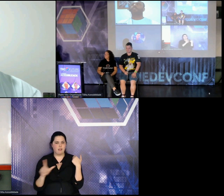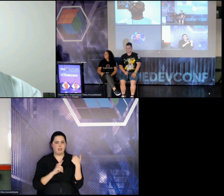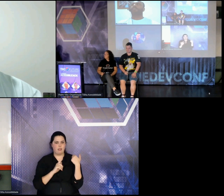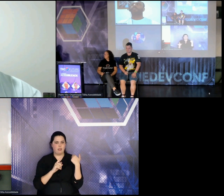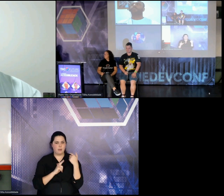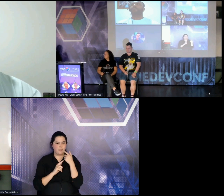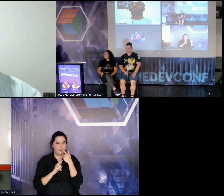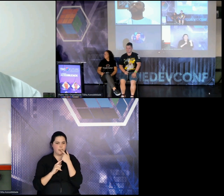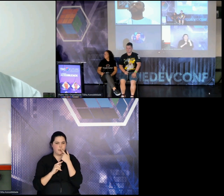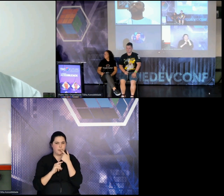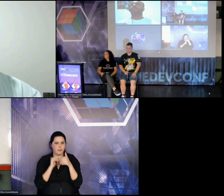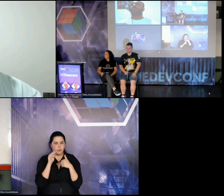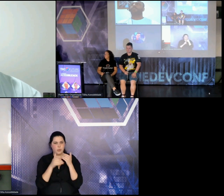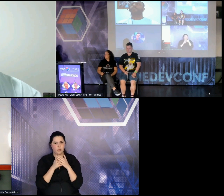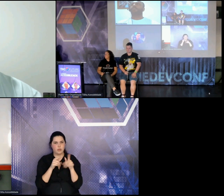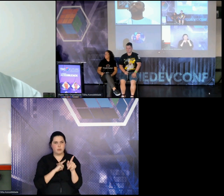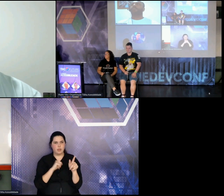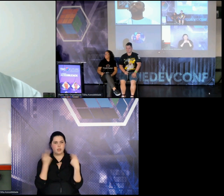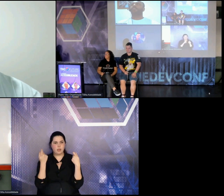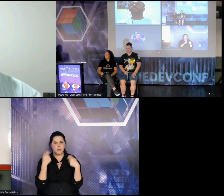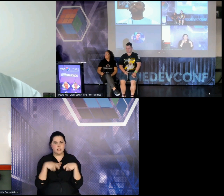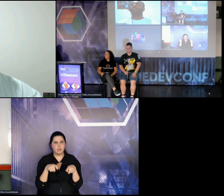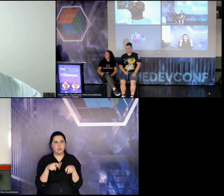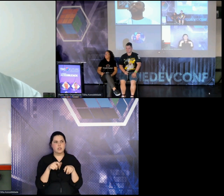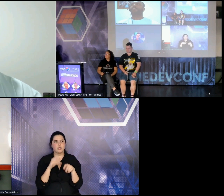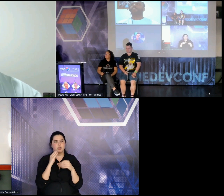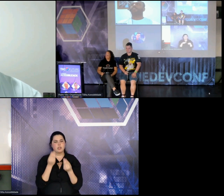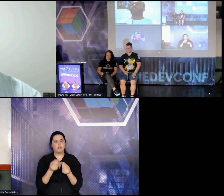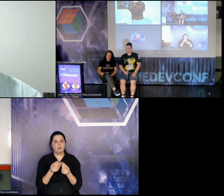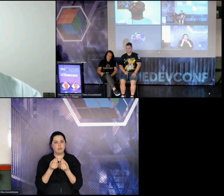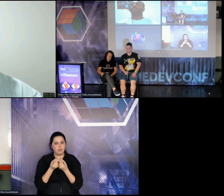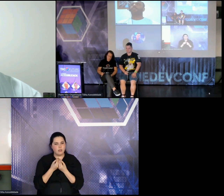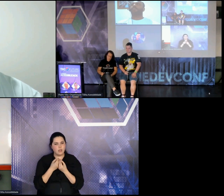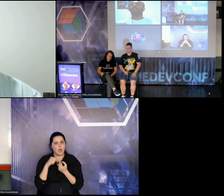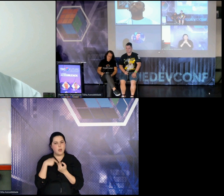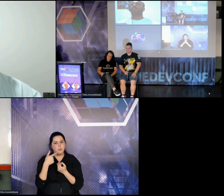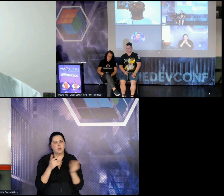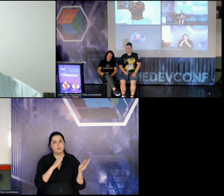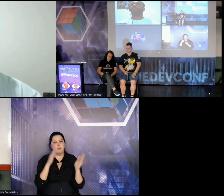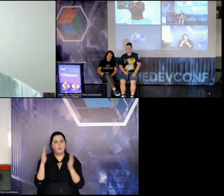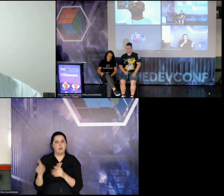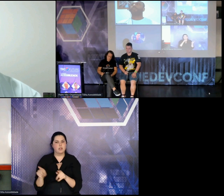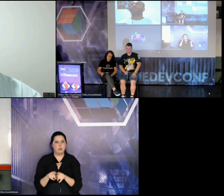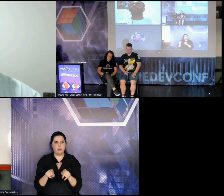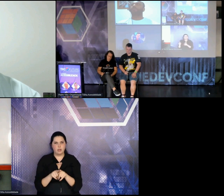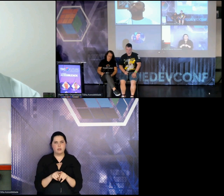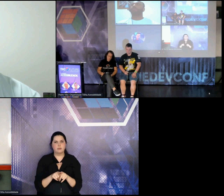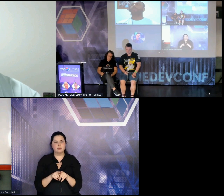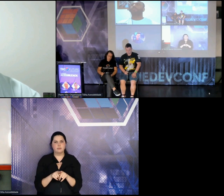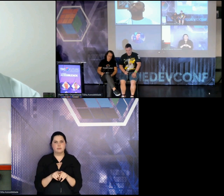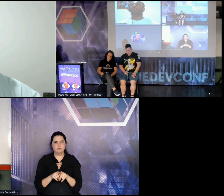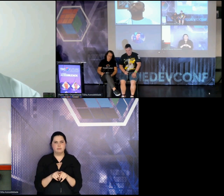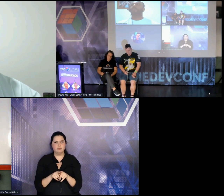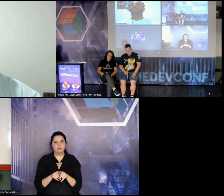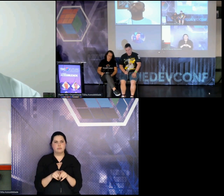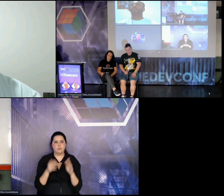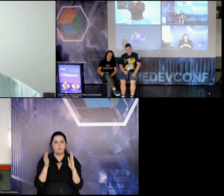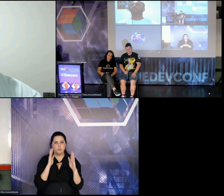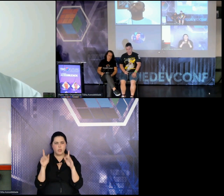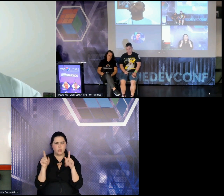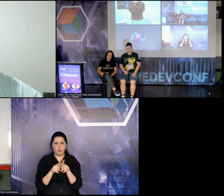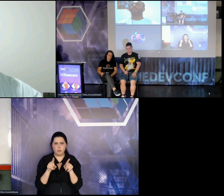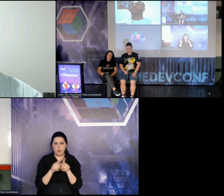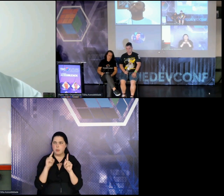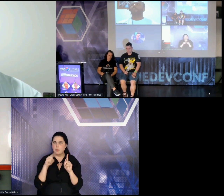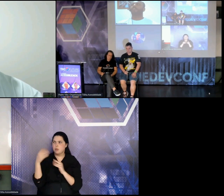todo mundo tem a possibilidade de entregar ali para a próxima etapa da jornada, né, a próxima